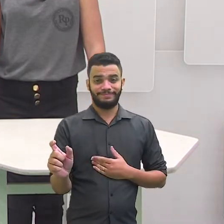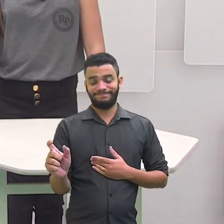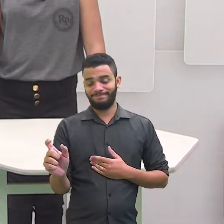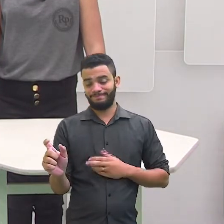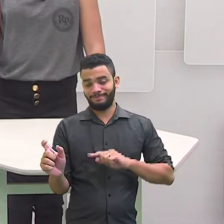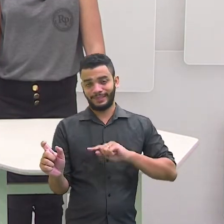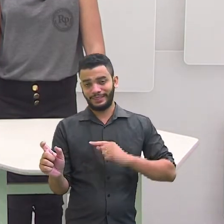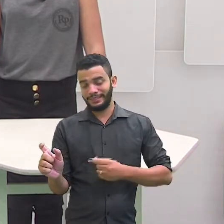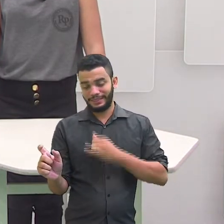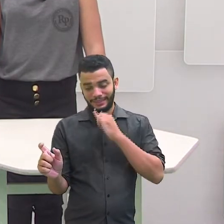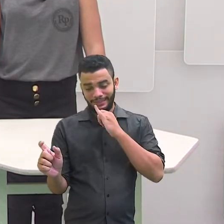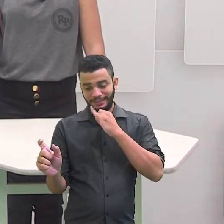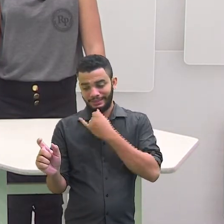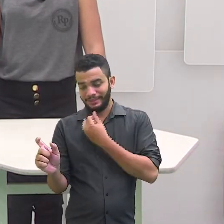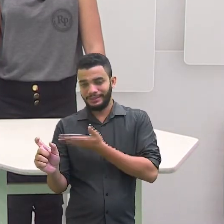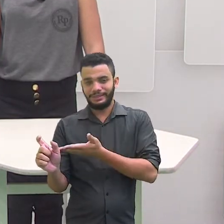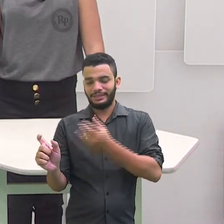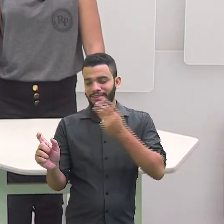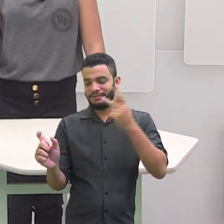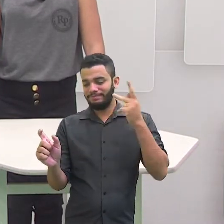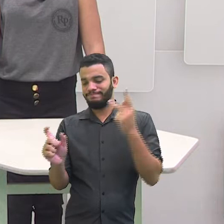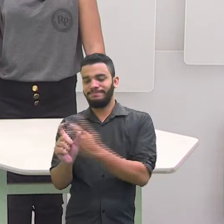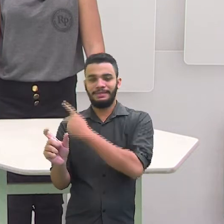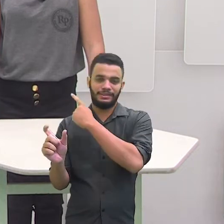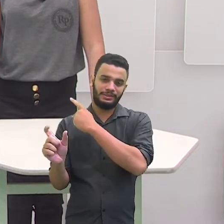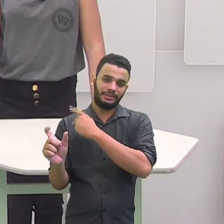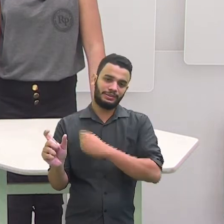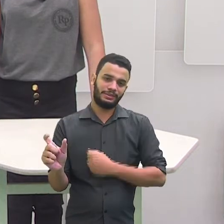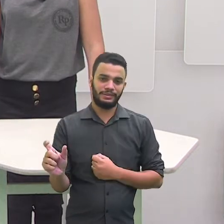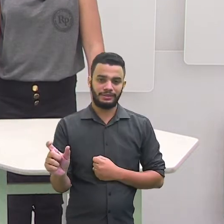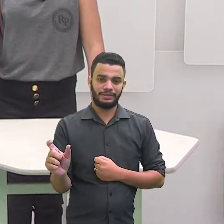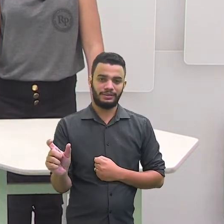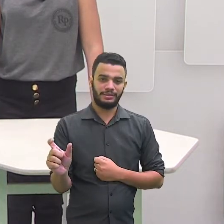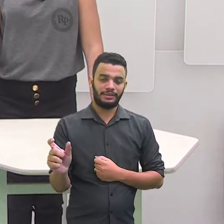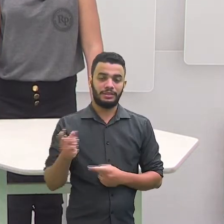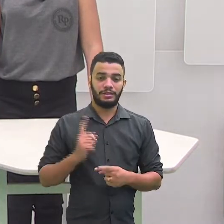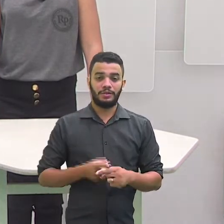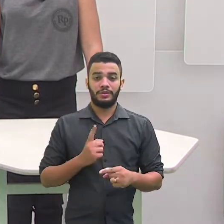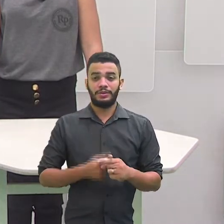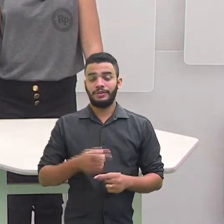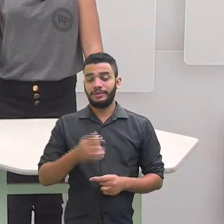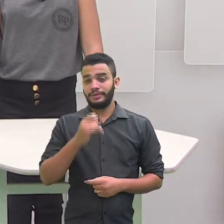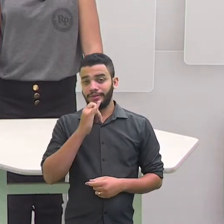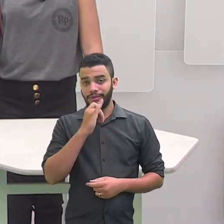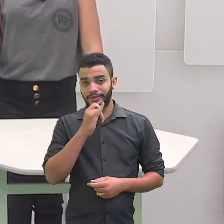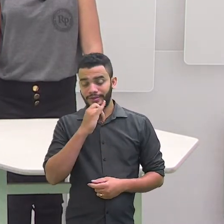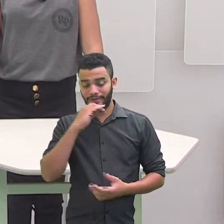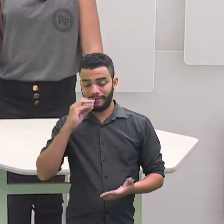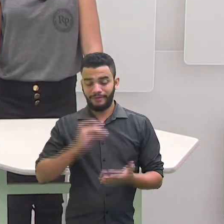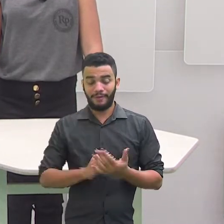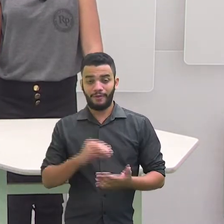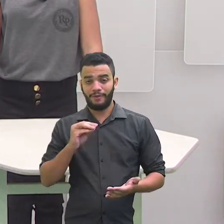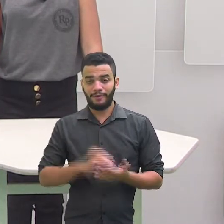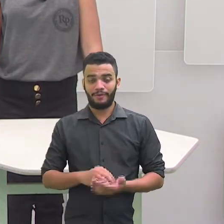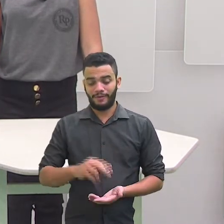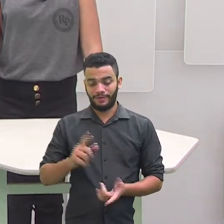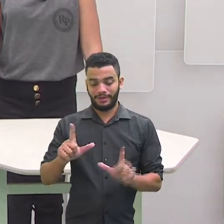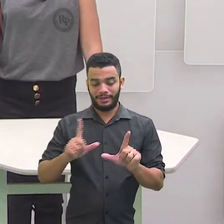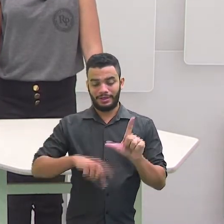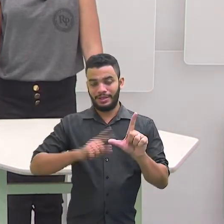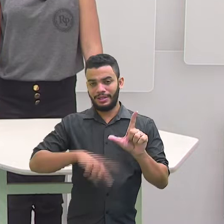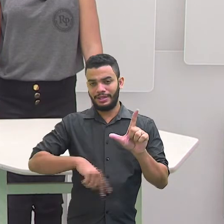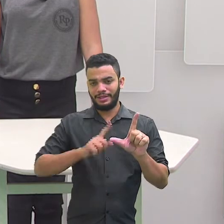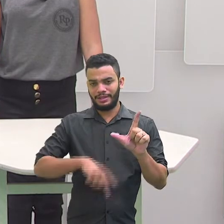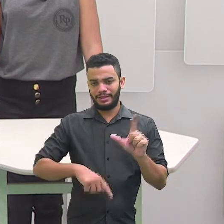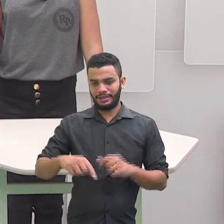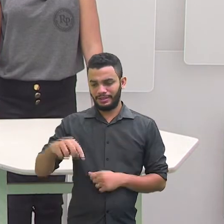Infelizmente, a Nicole não acertou essa palavra. Ela esqueceu o N de distância, tá, gente? Então, ela